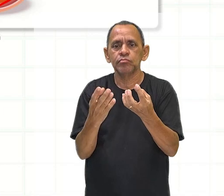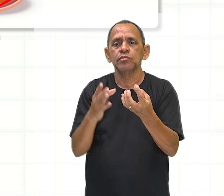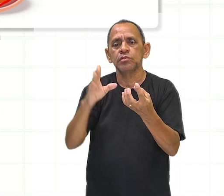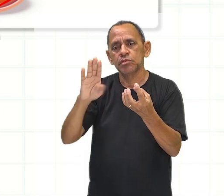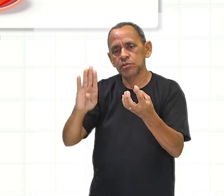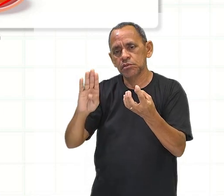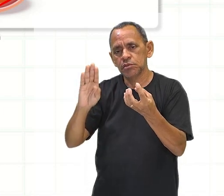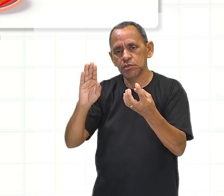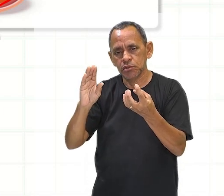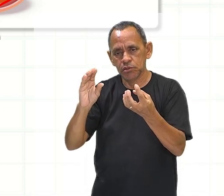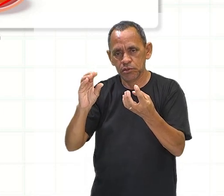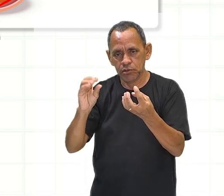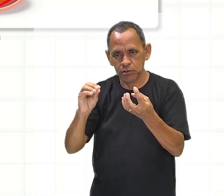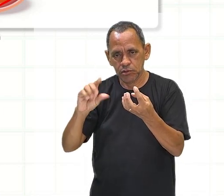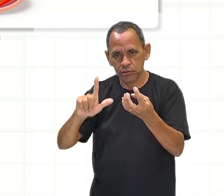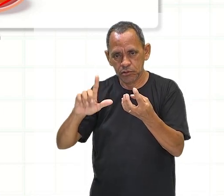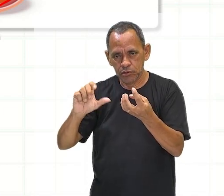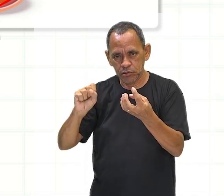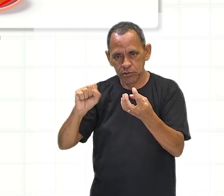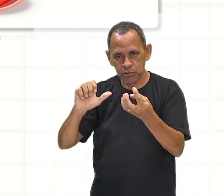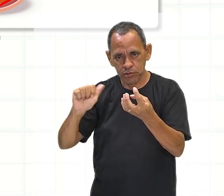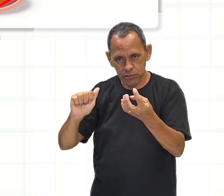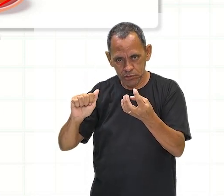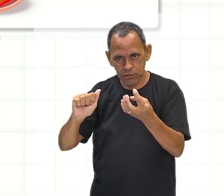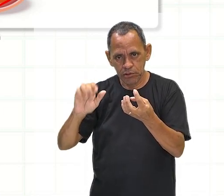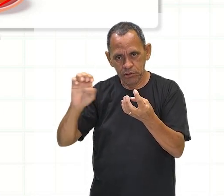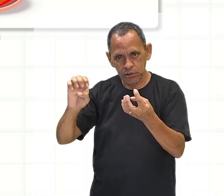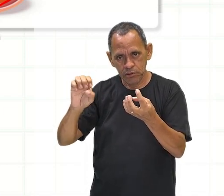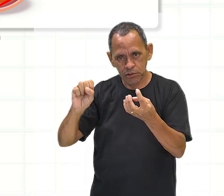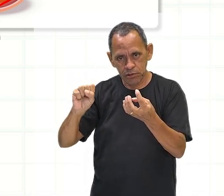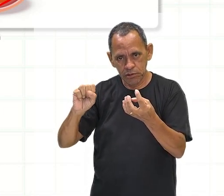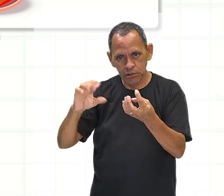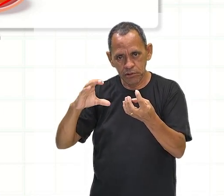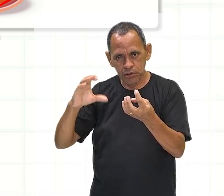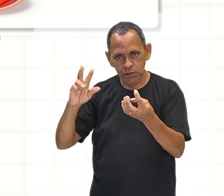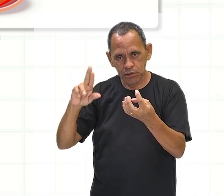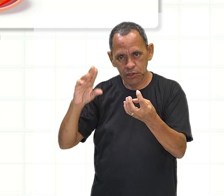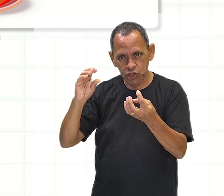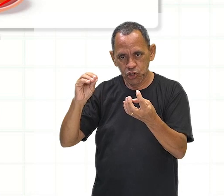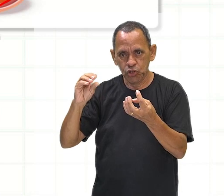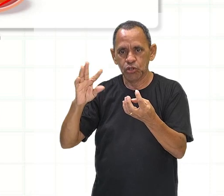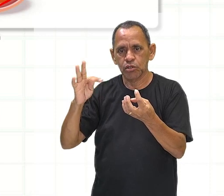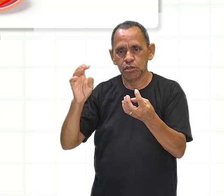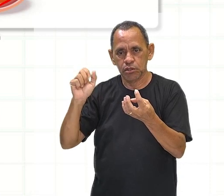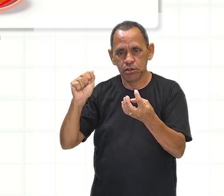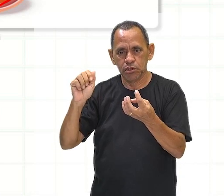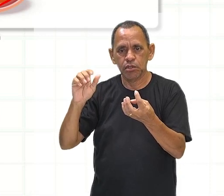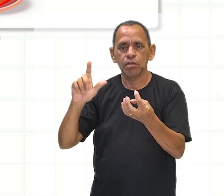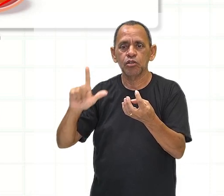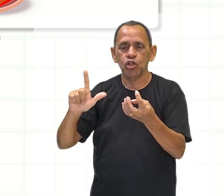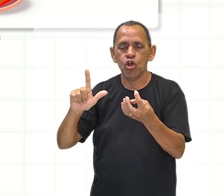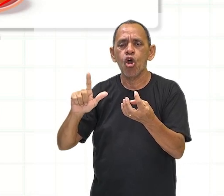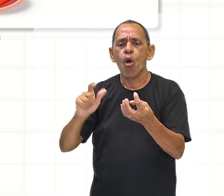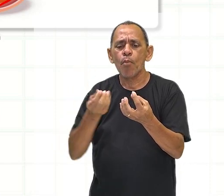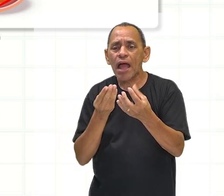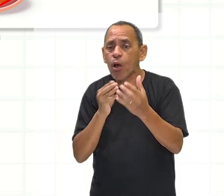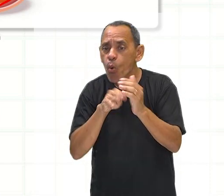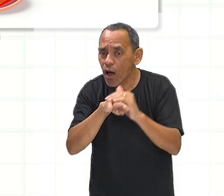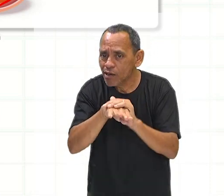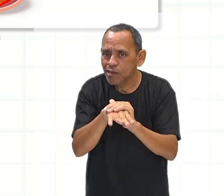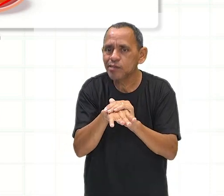Essa bolsa aí que vai funcionar justamente para armazenar os testículos, né? Trazer ali uma